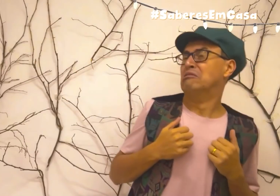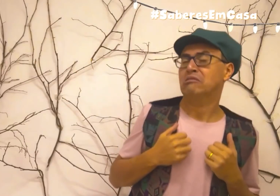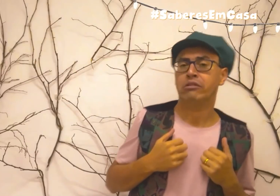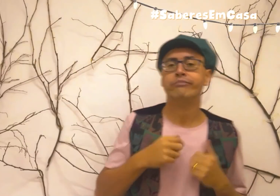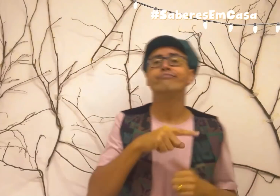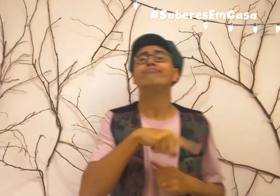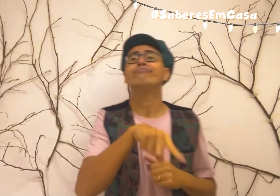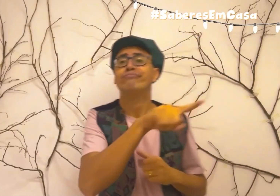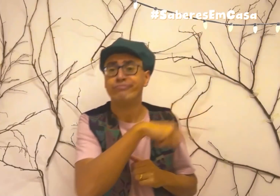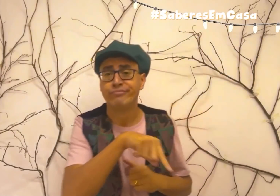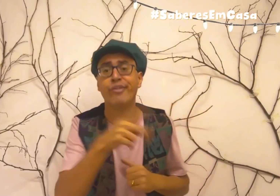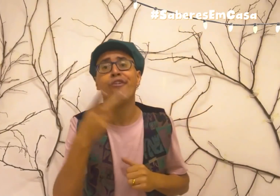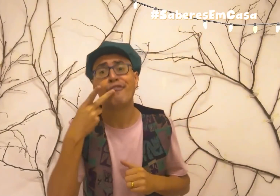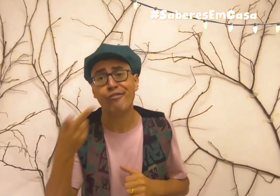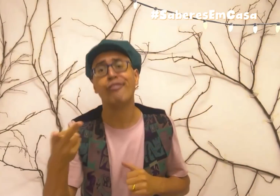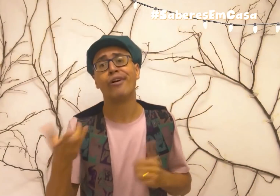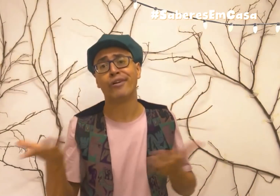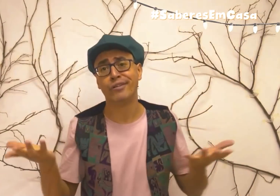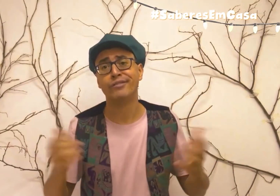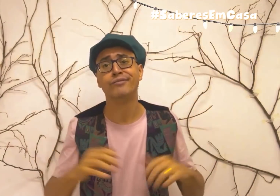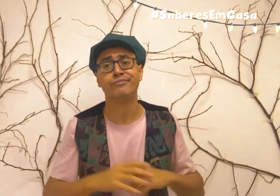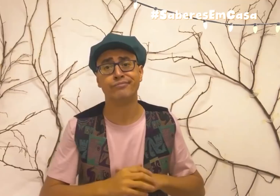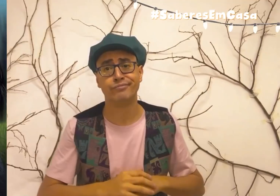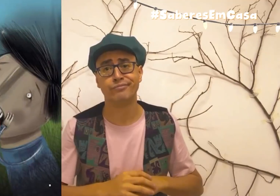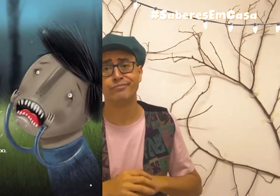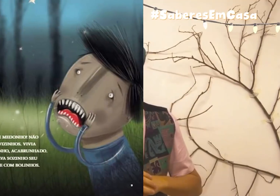Eles diziam isso.